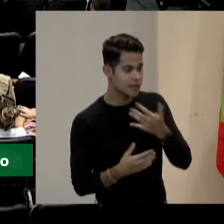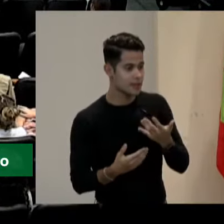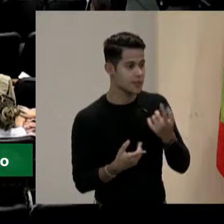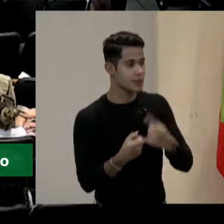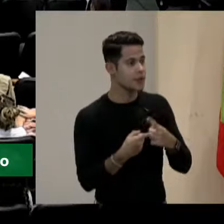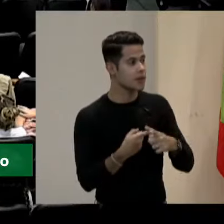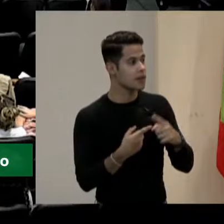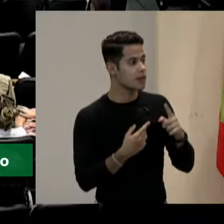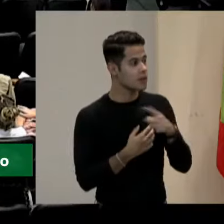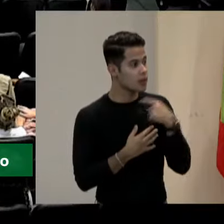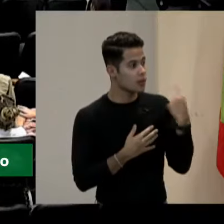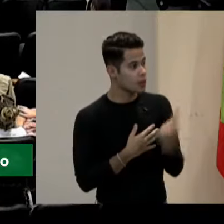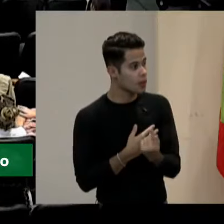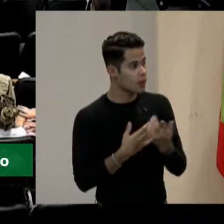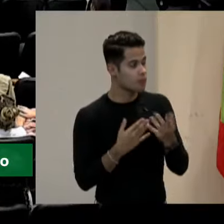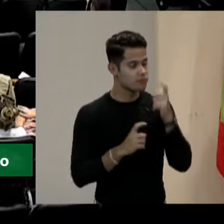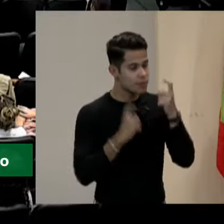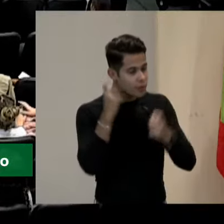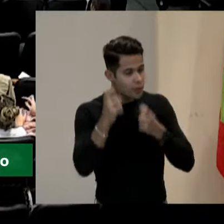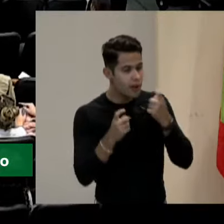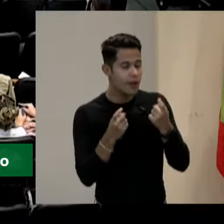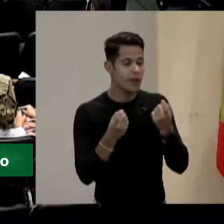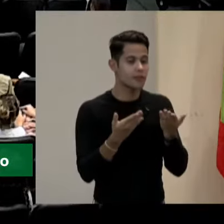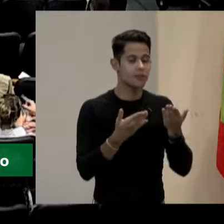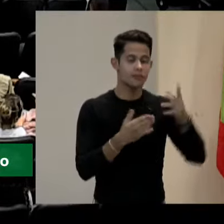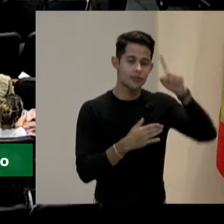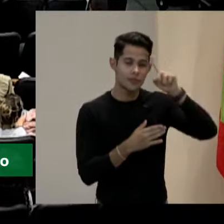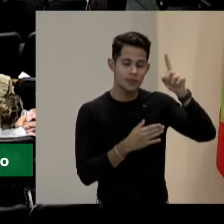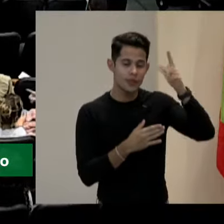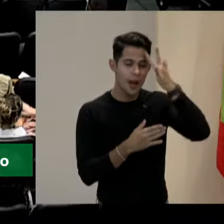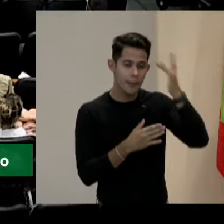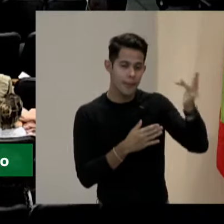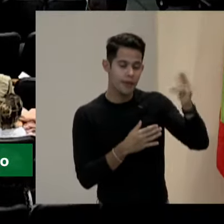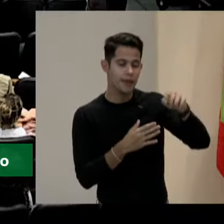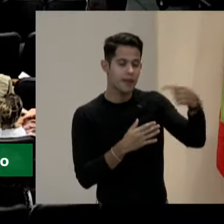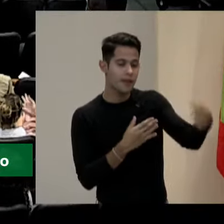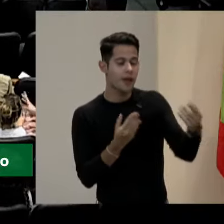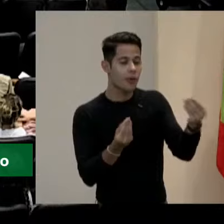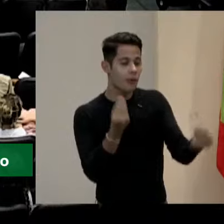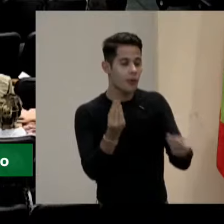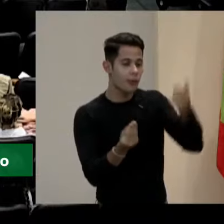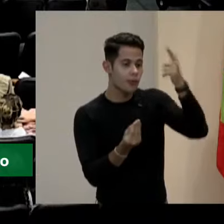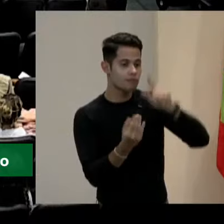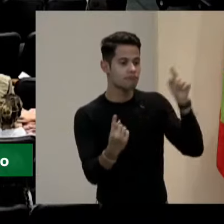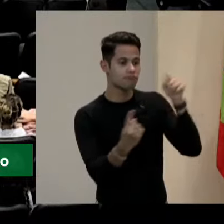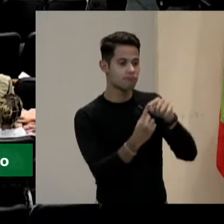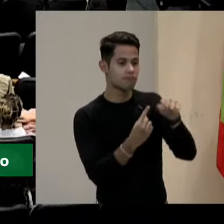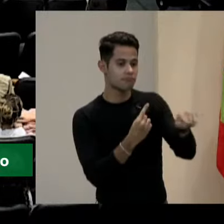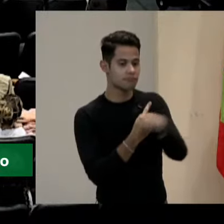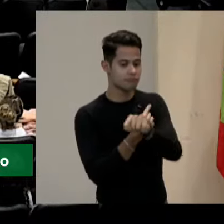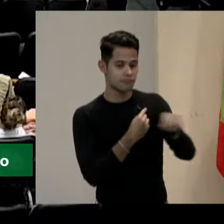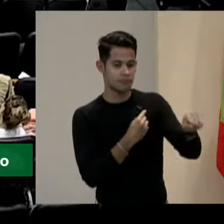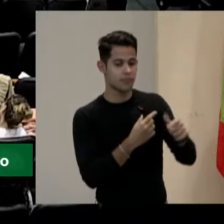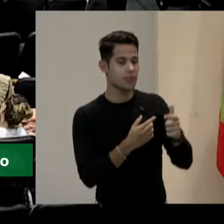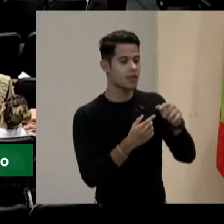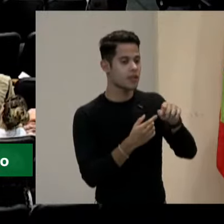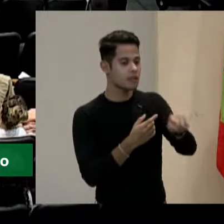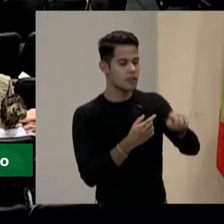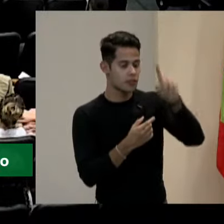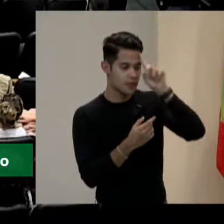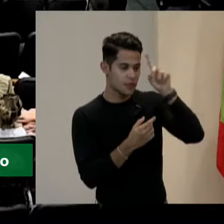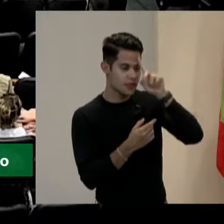professores, dormimos, preocupados, o que é que nós vamos fazer no dia seguinte para que a gente consiga alcançar aquilo que não conseguimos naquele fatídico dia